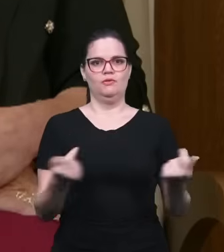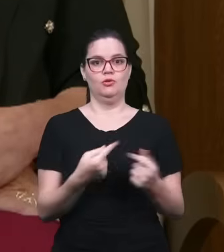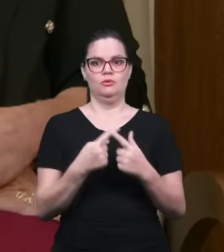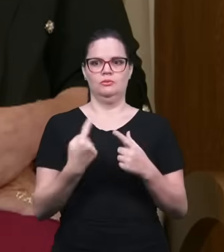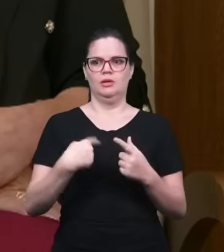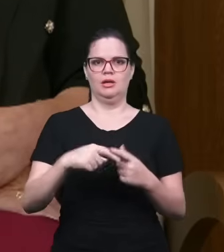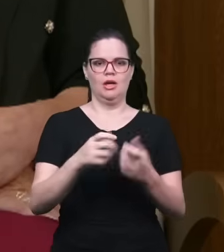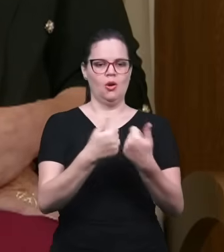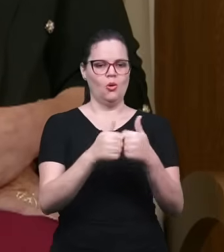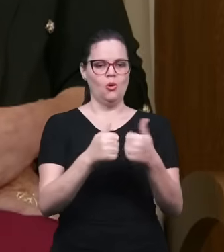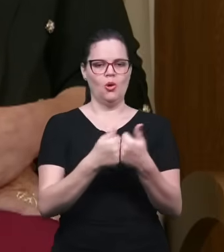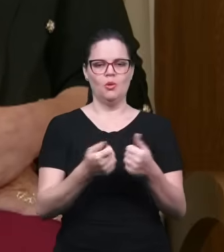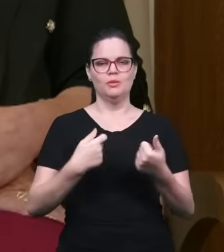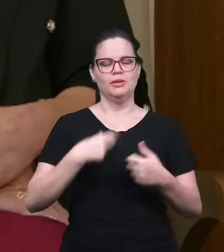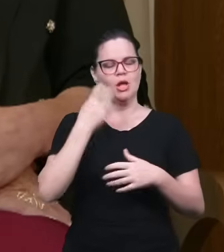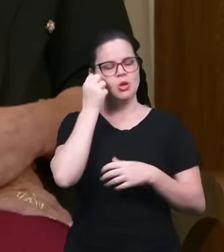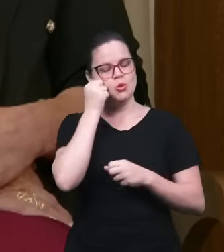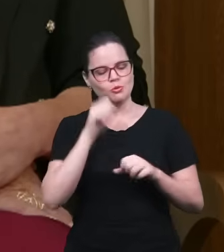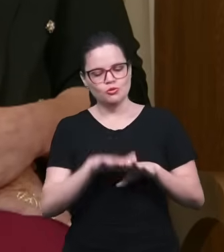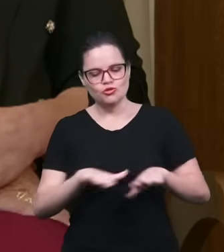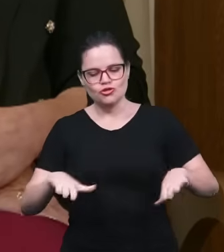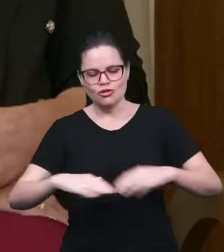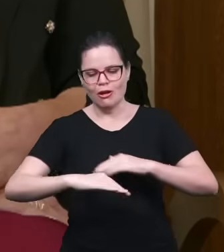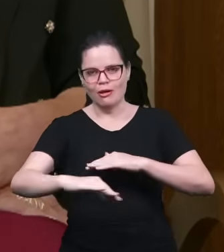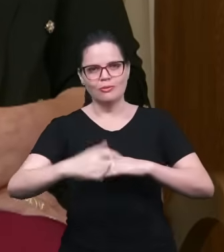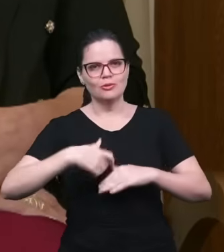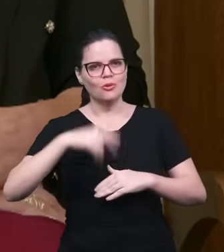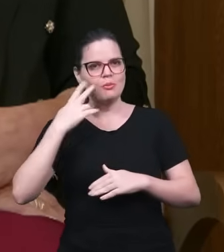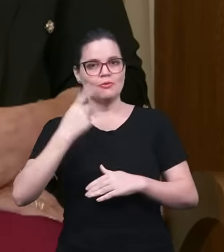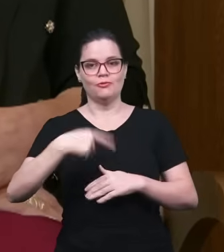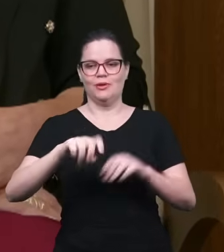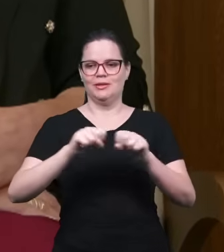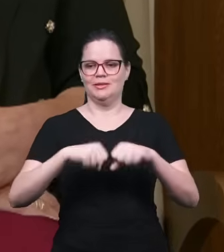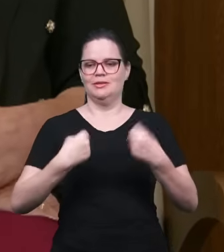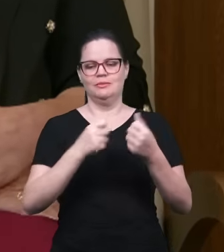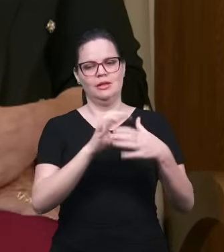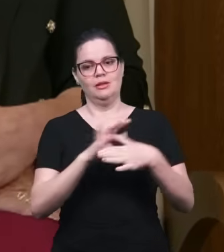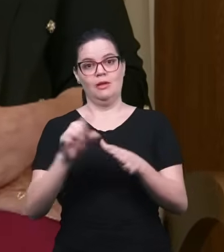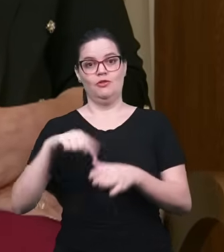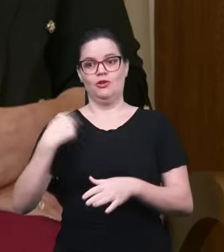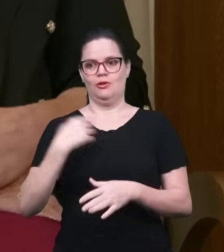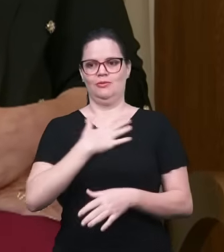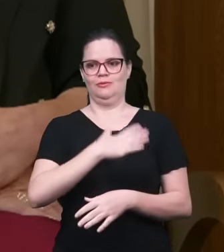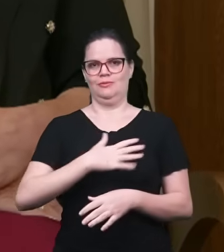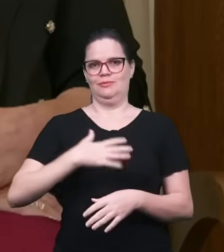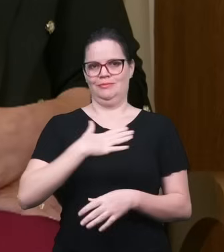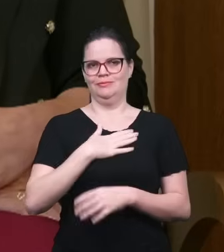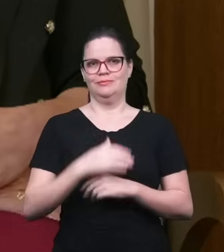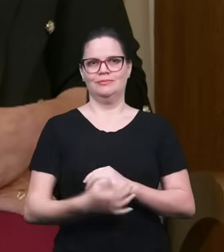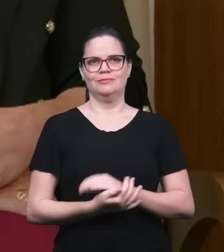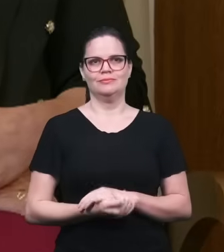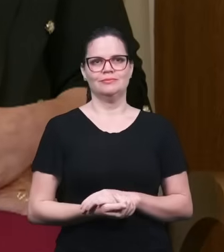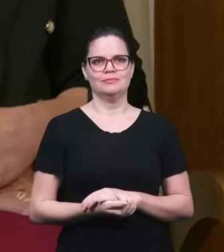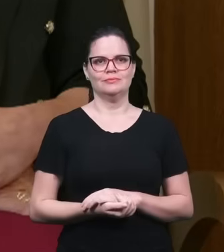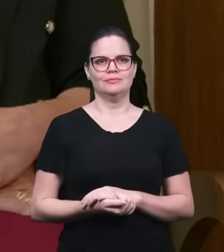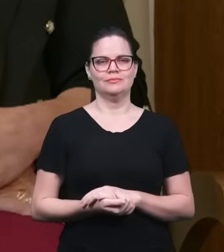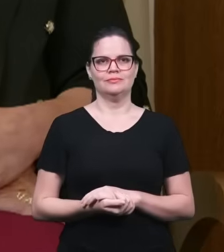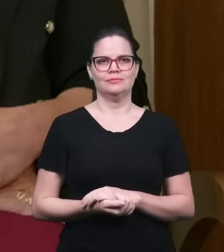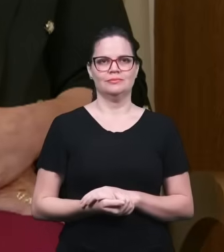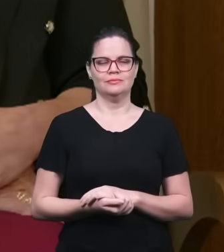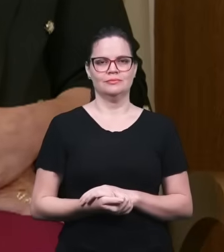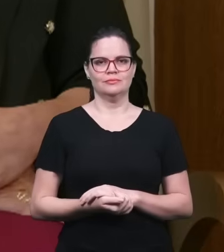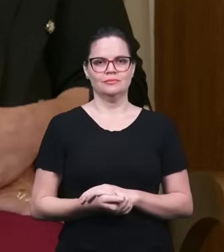não tinha conversa com nós, né? E faziam os seminários e levavam as crianças ali também, né? E hoje, daquele